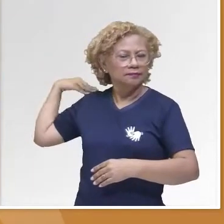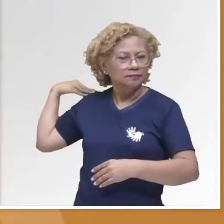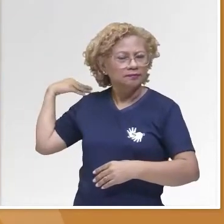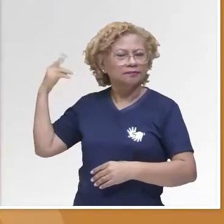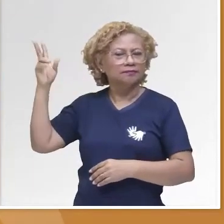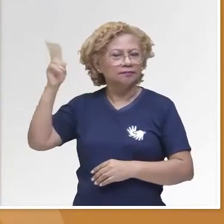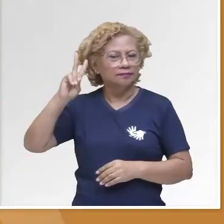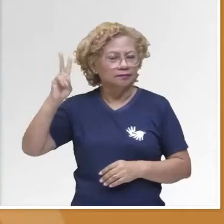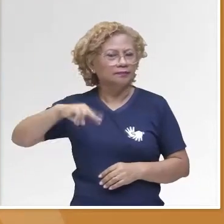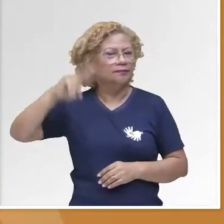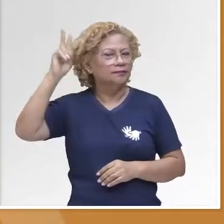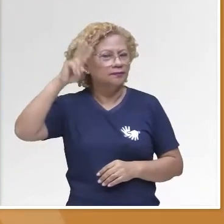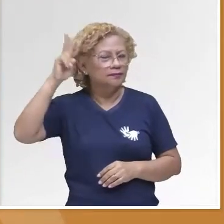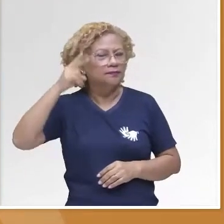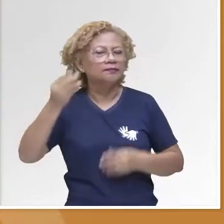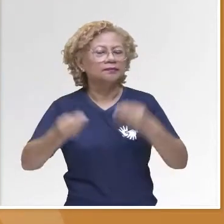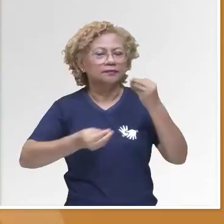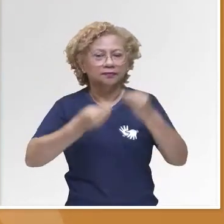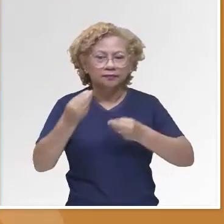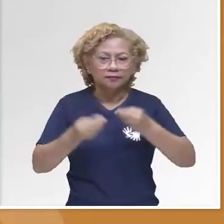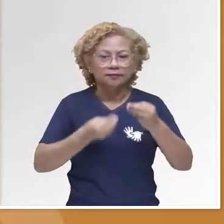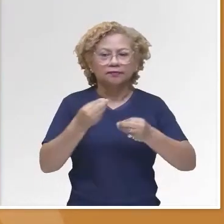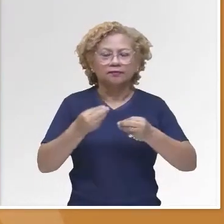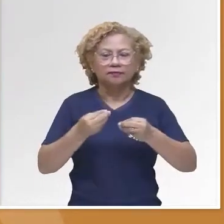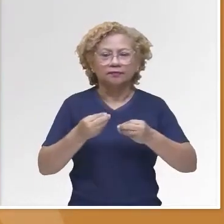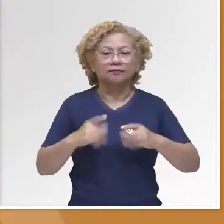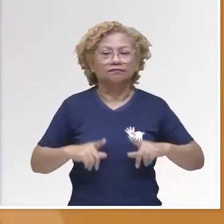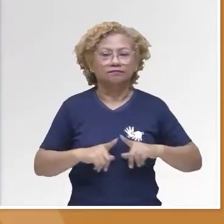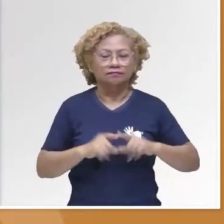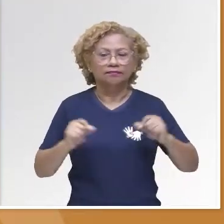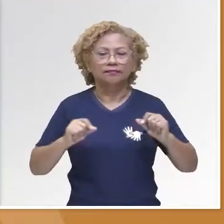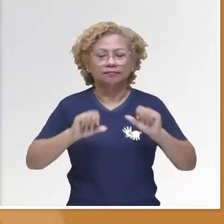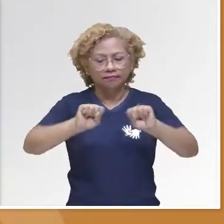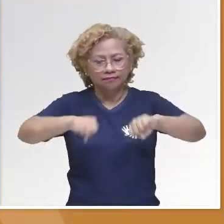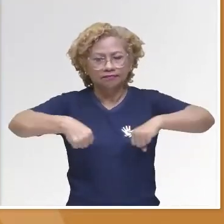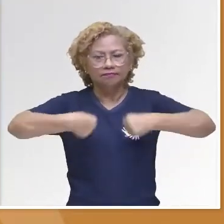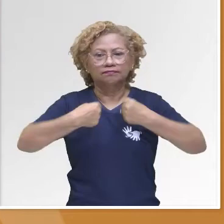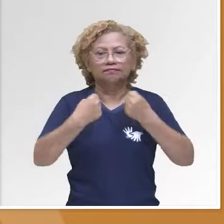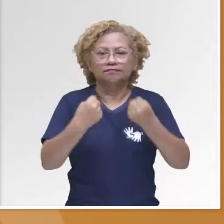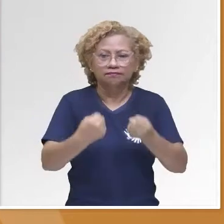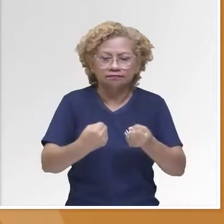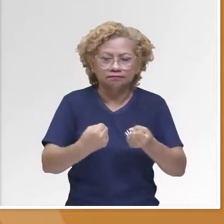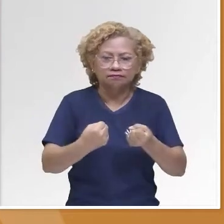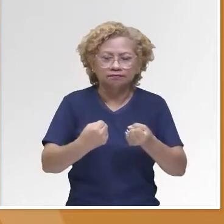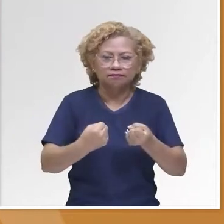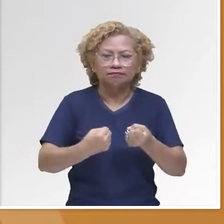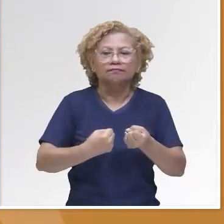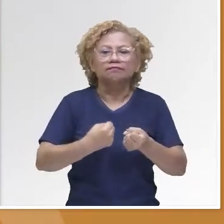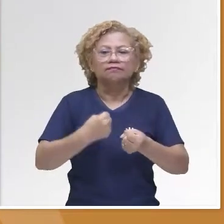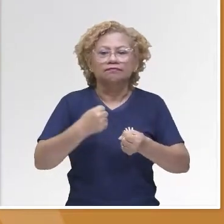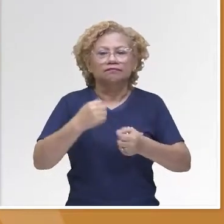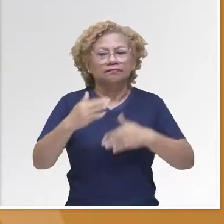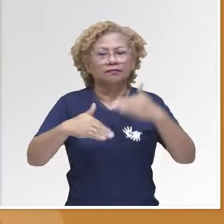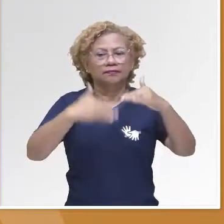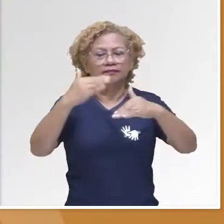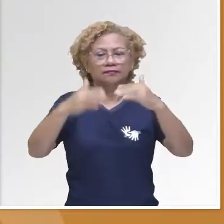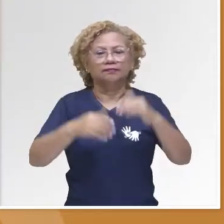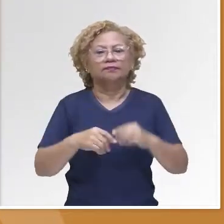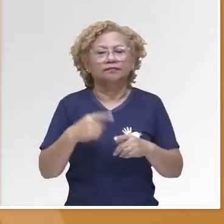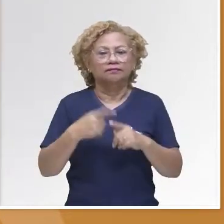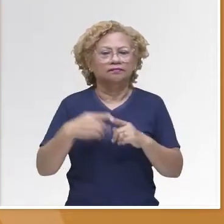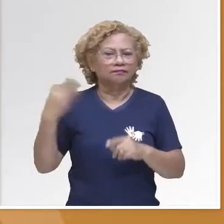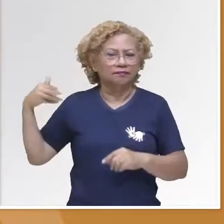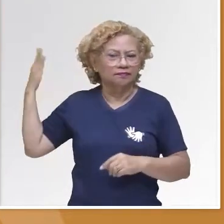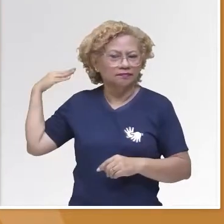relembrar como o Japão ele conseguiu se reconstruir pós Segunda Guerra Mundial, né? Já que saiu também